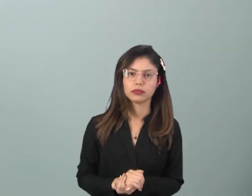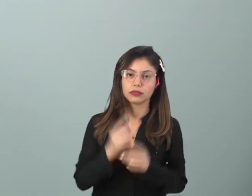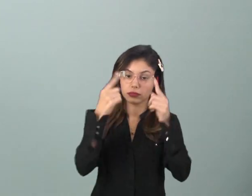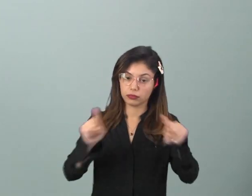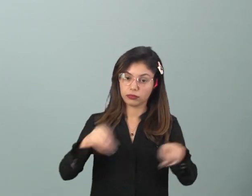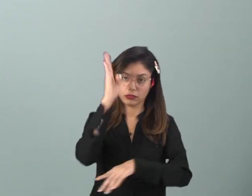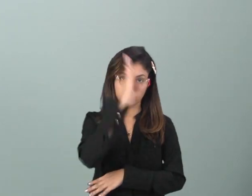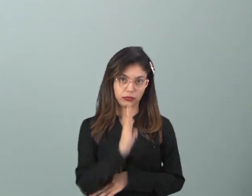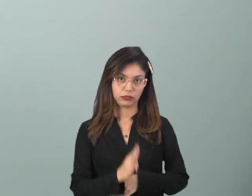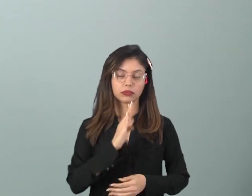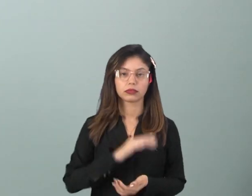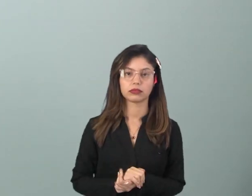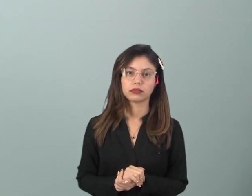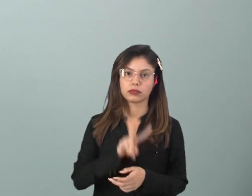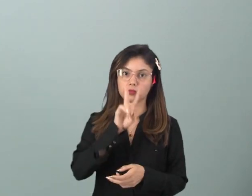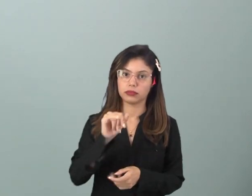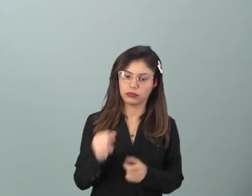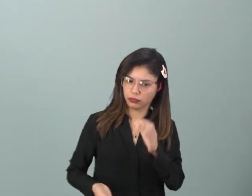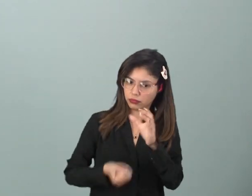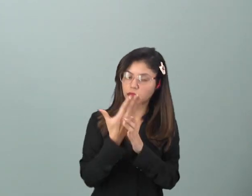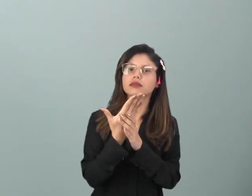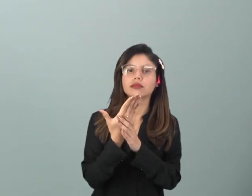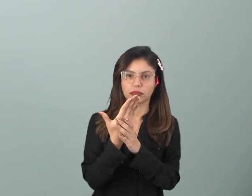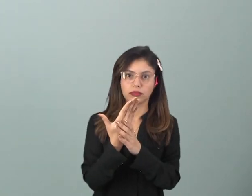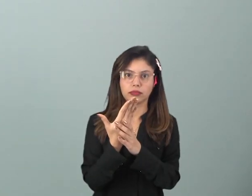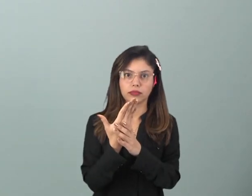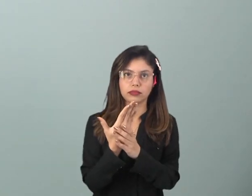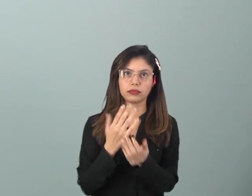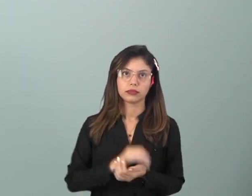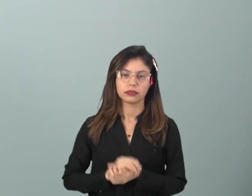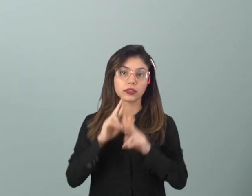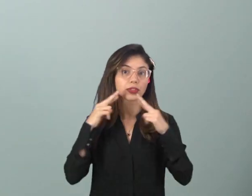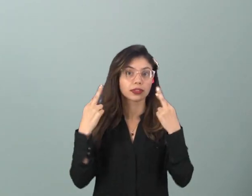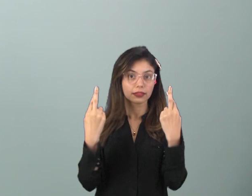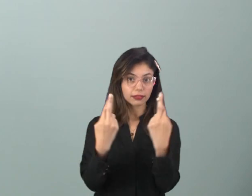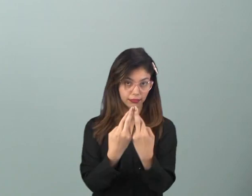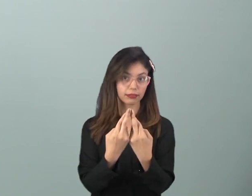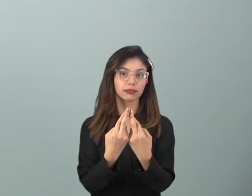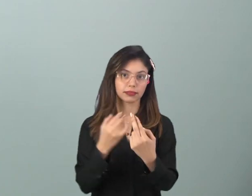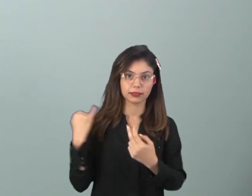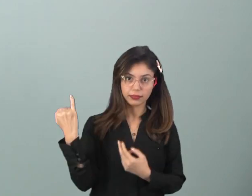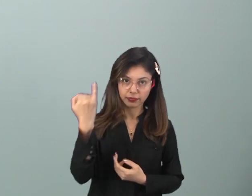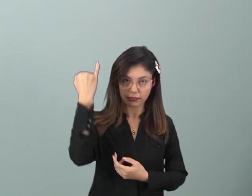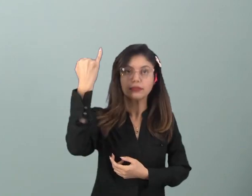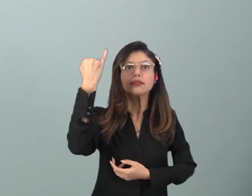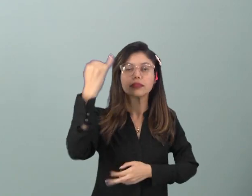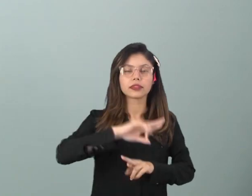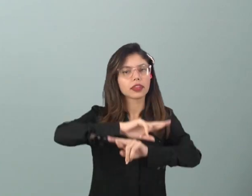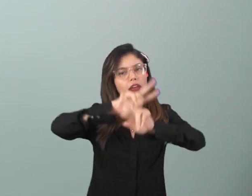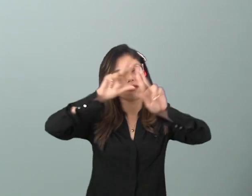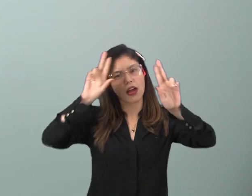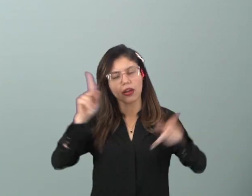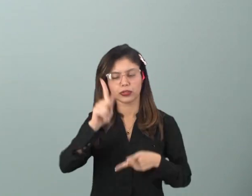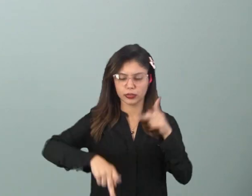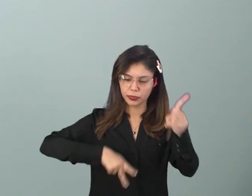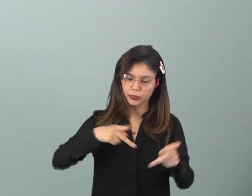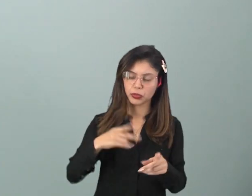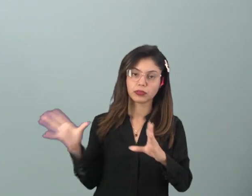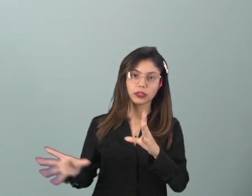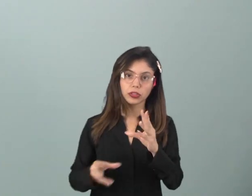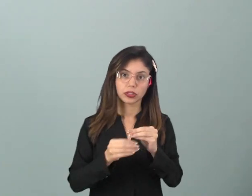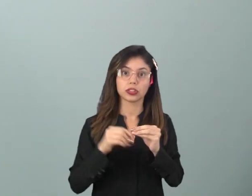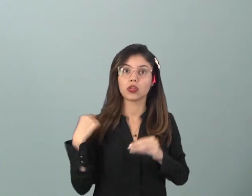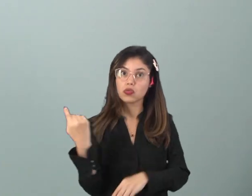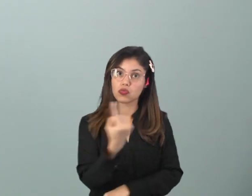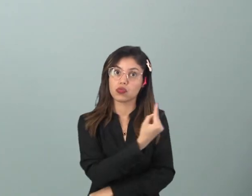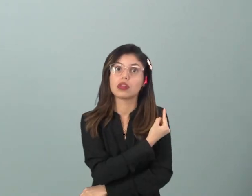música brasileira ela vai surgir da reunião, da importância dos vários povos que nos